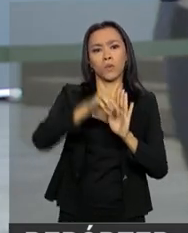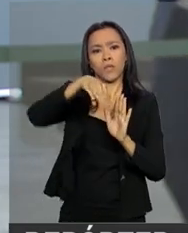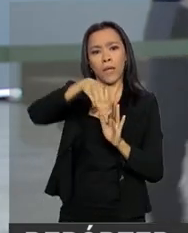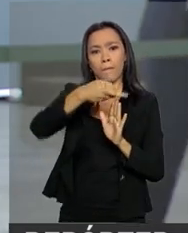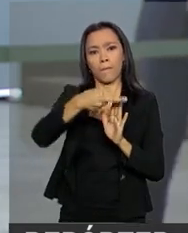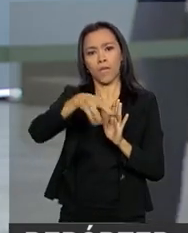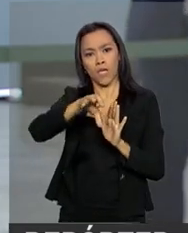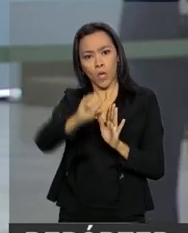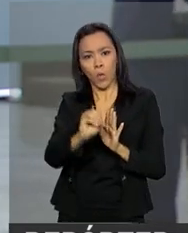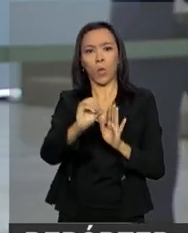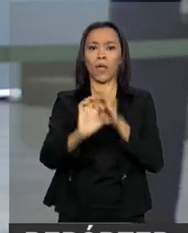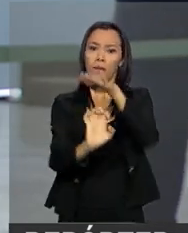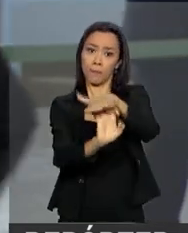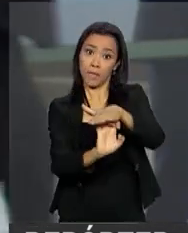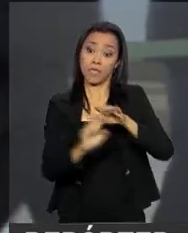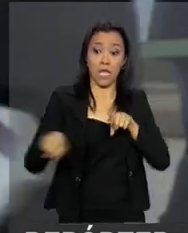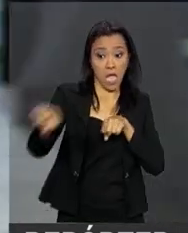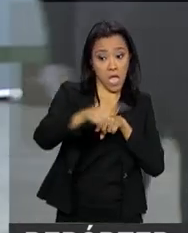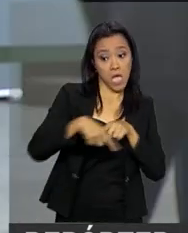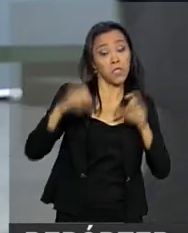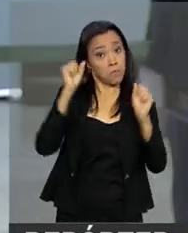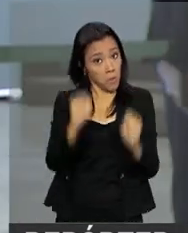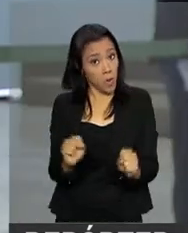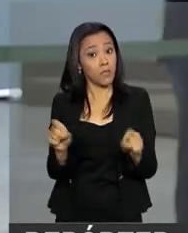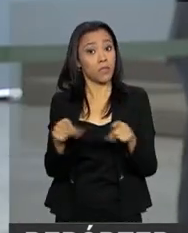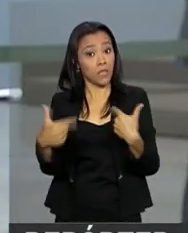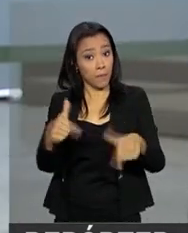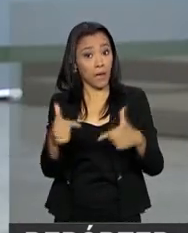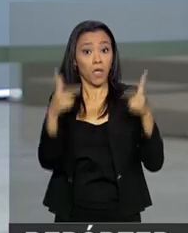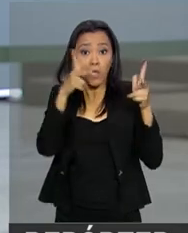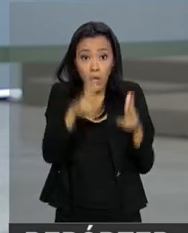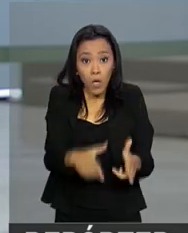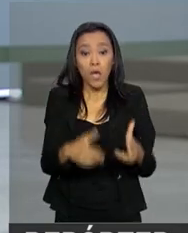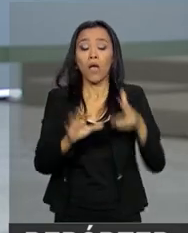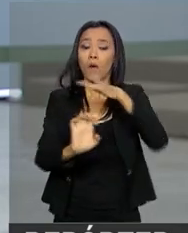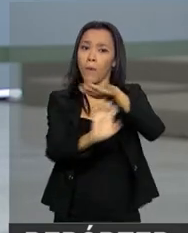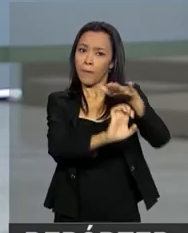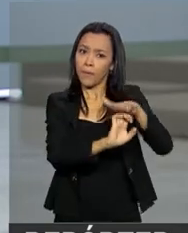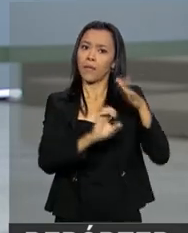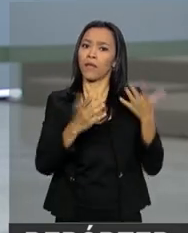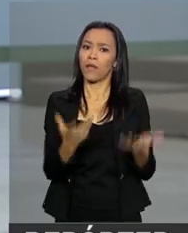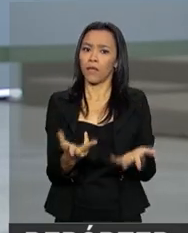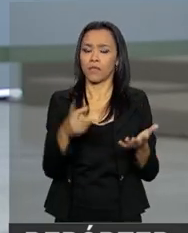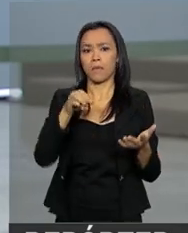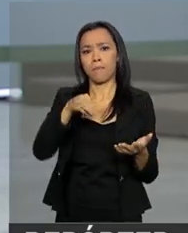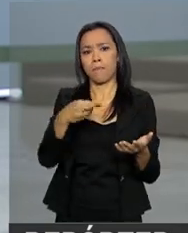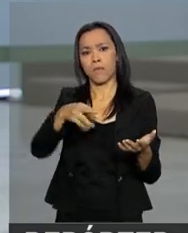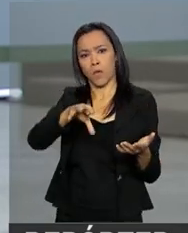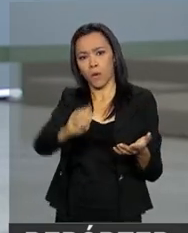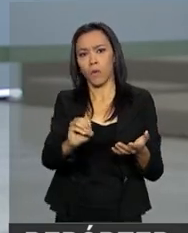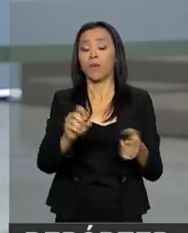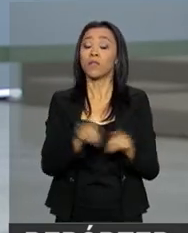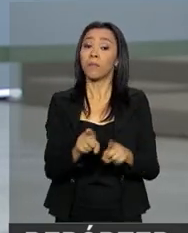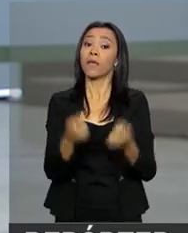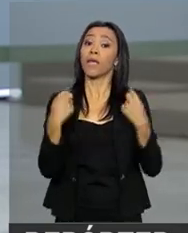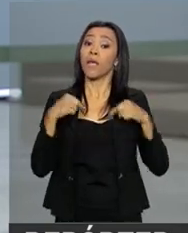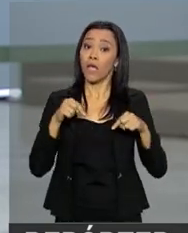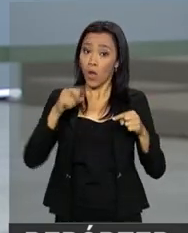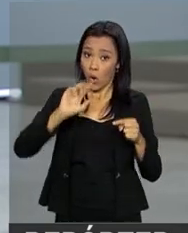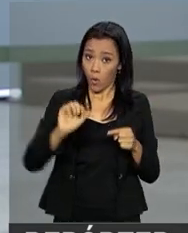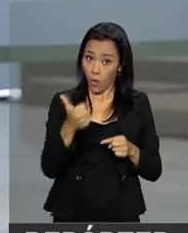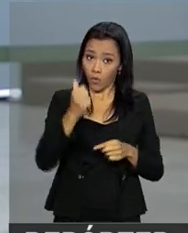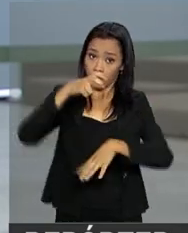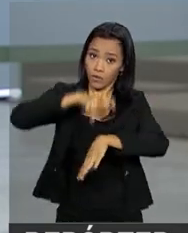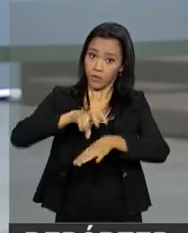Assim, esses profissionais vão poder atuar como microempreendedores individuais. E também nessa cerimônia às 11 horas da manhã, o presidente Michel Temer